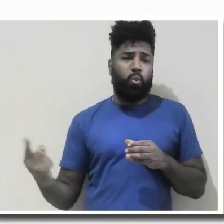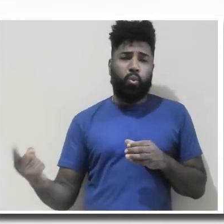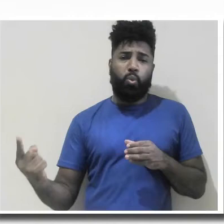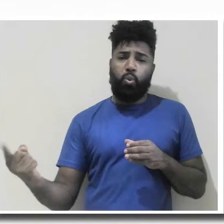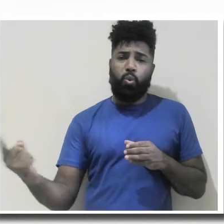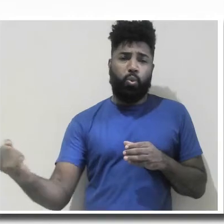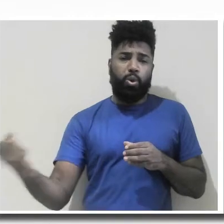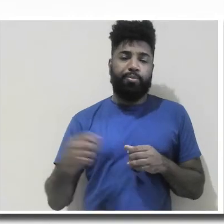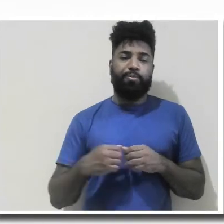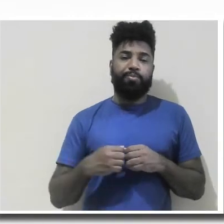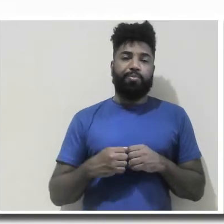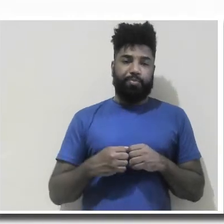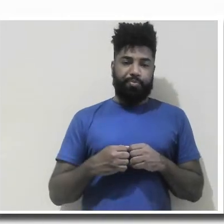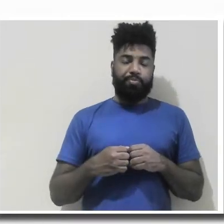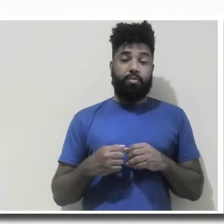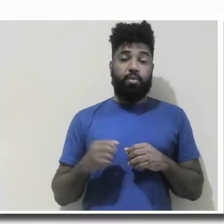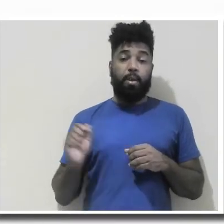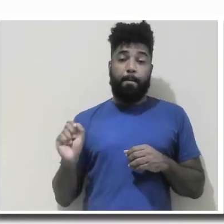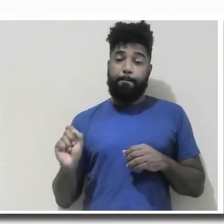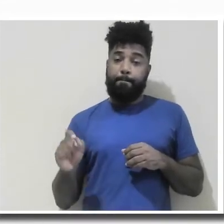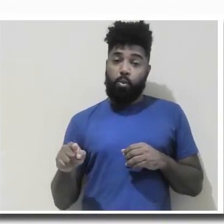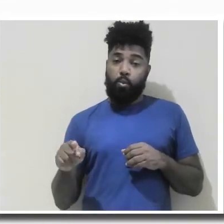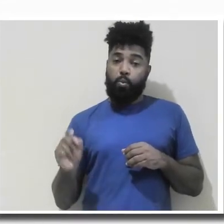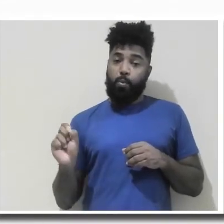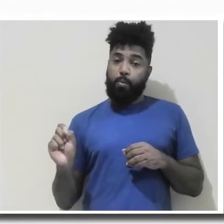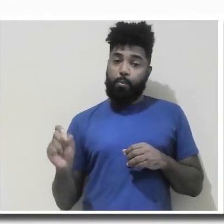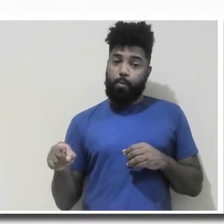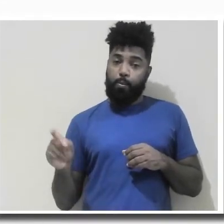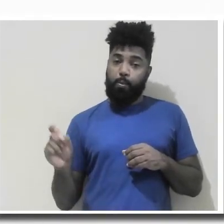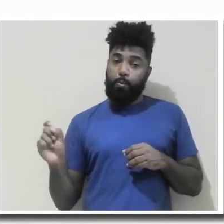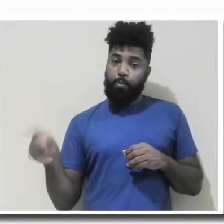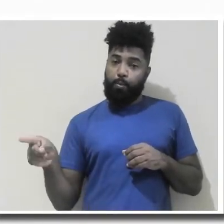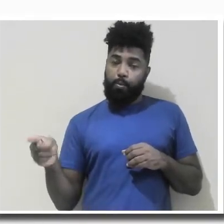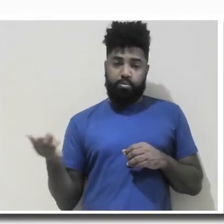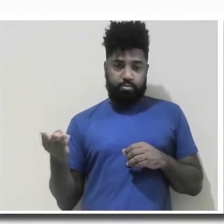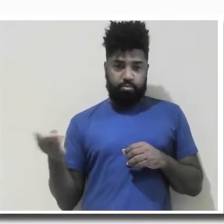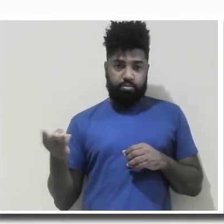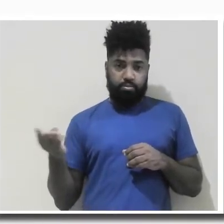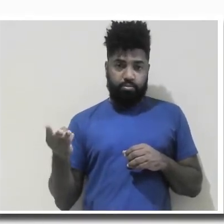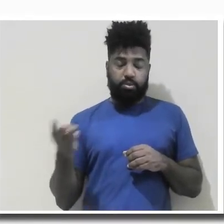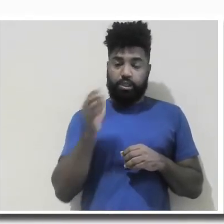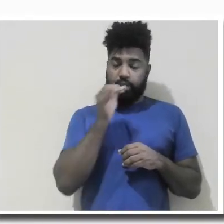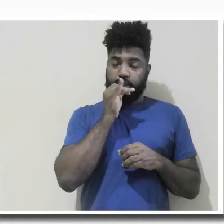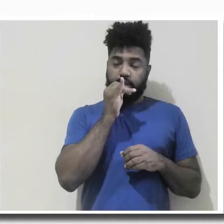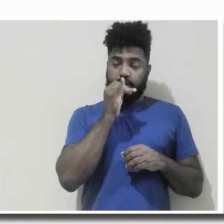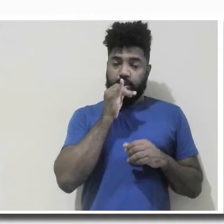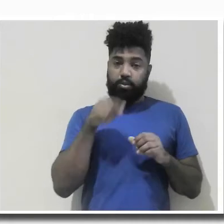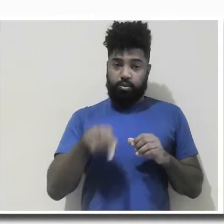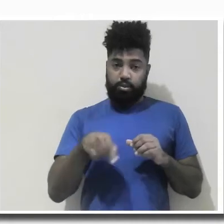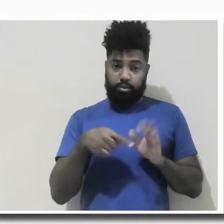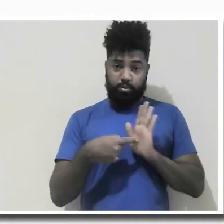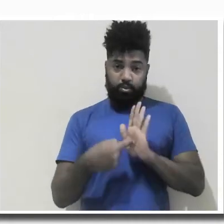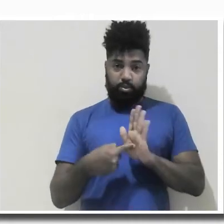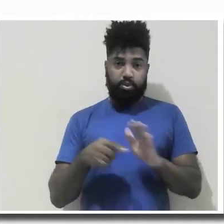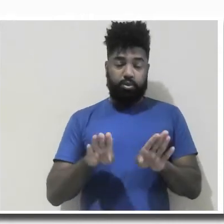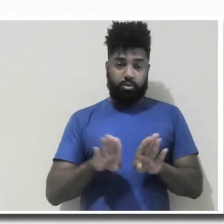Infinitos. Os 3 pontinhos também podem ser utilizados, como nesse